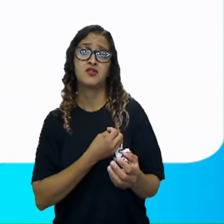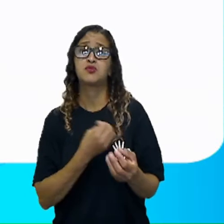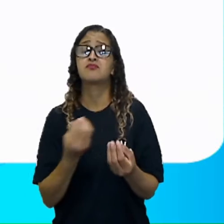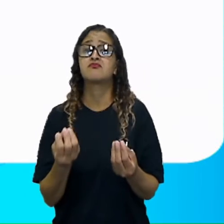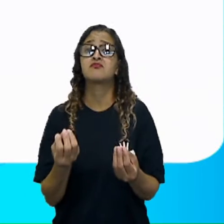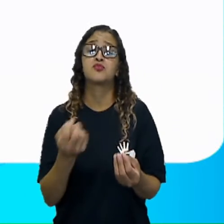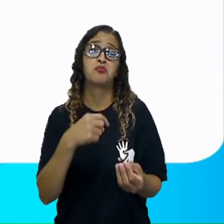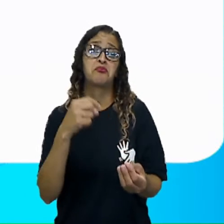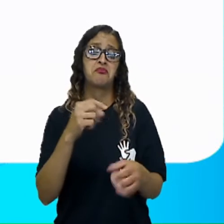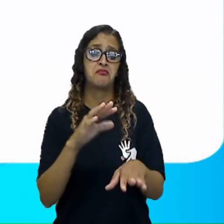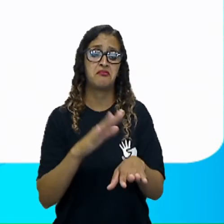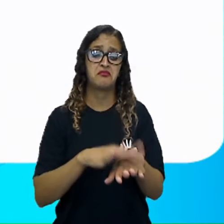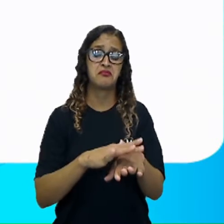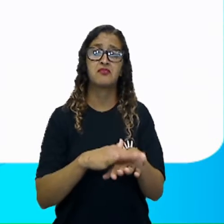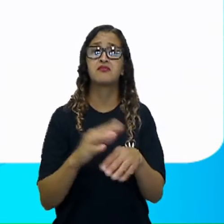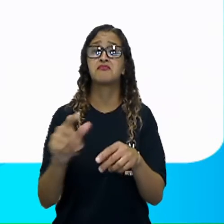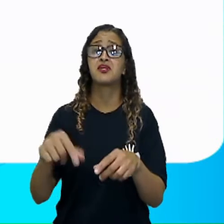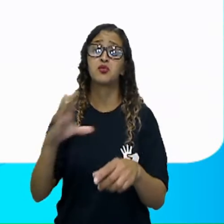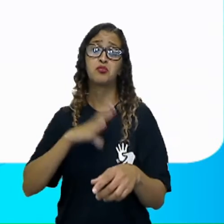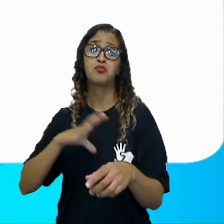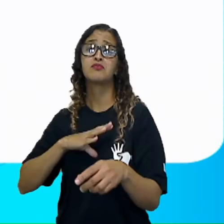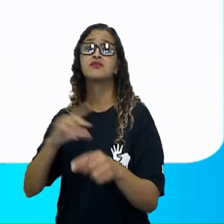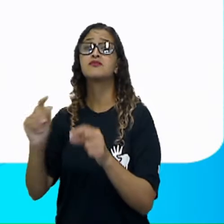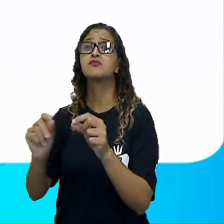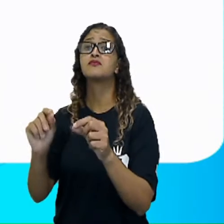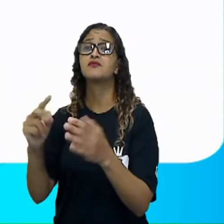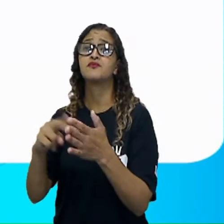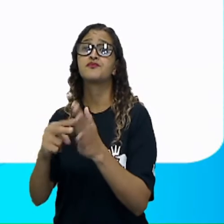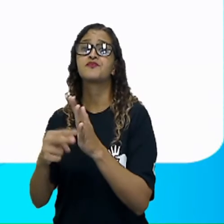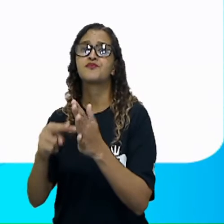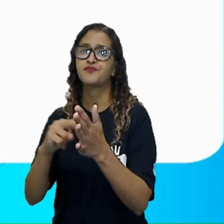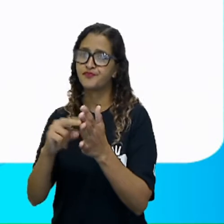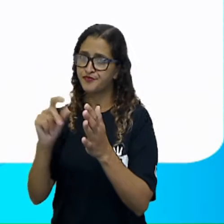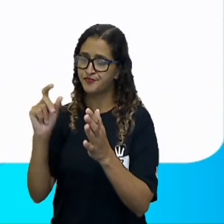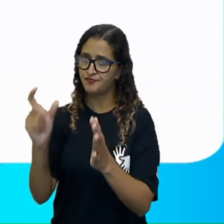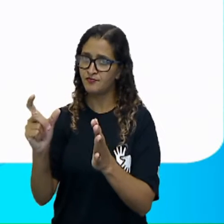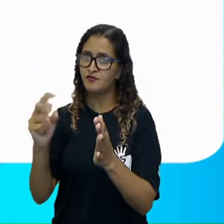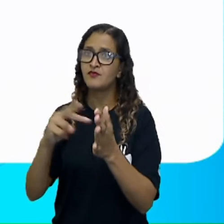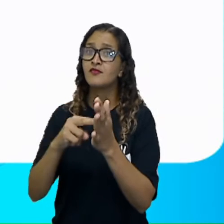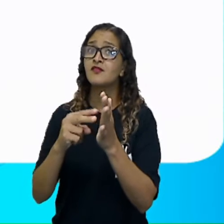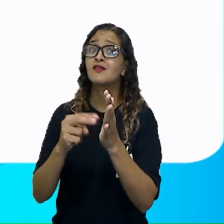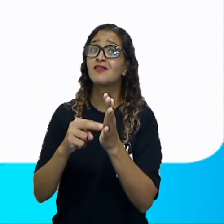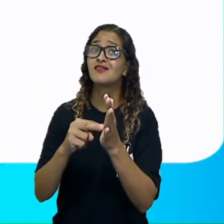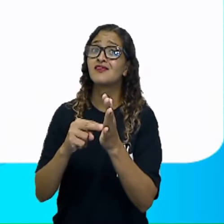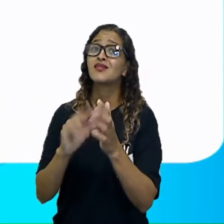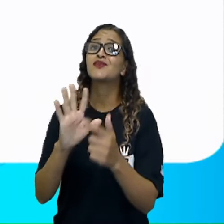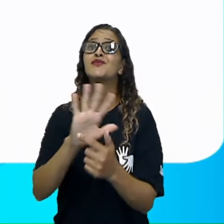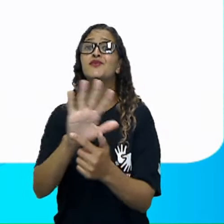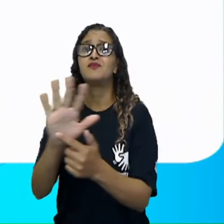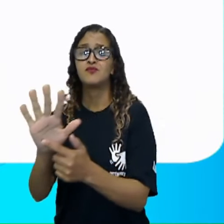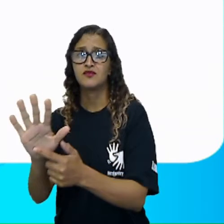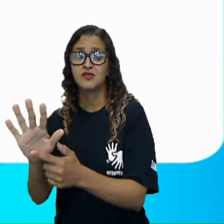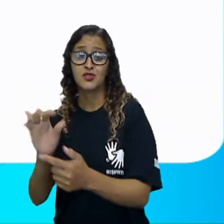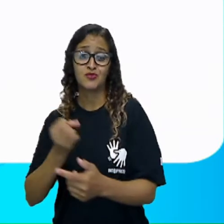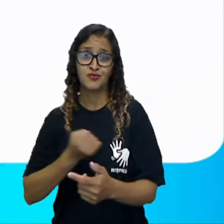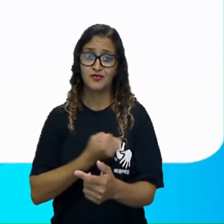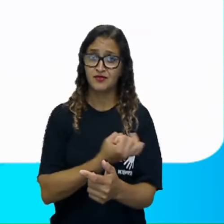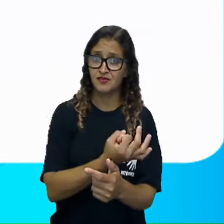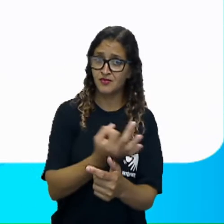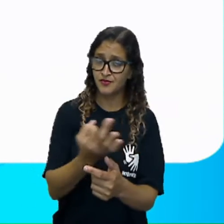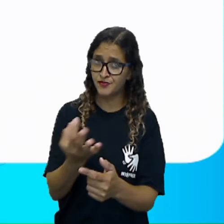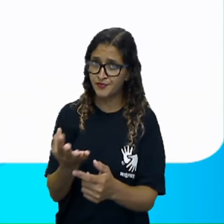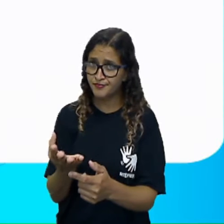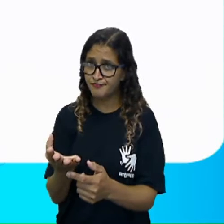língua portuguesa? Numeral é a palavra que quantifica os seres ou indica a posição